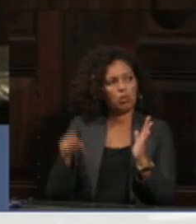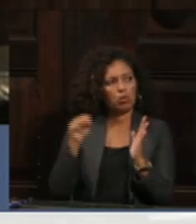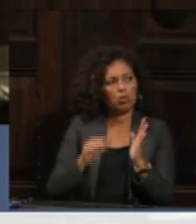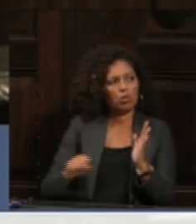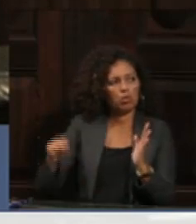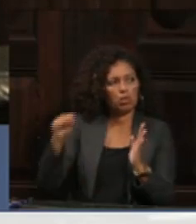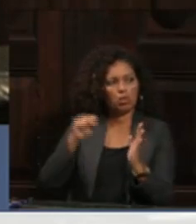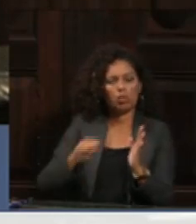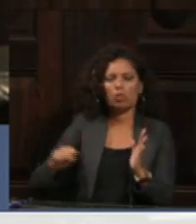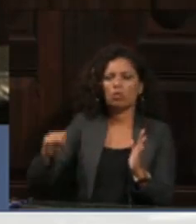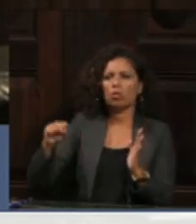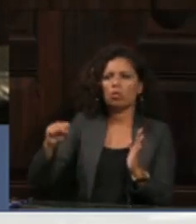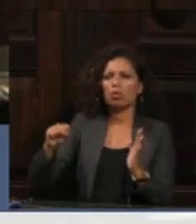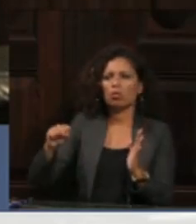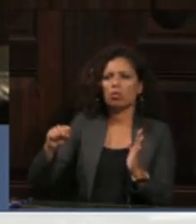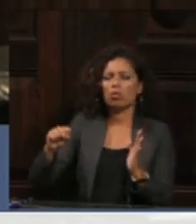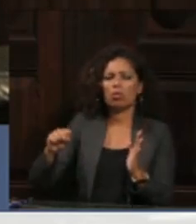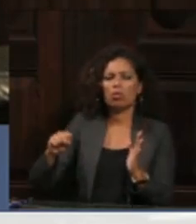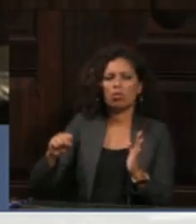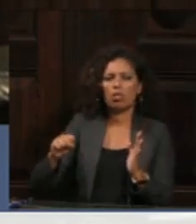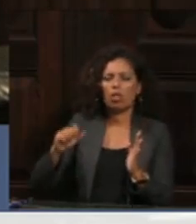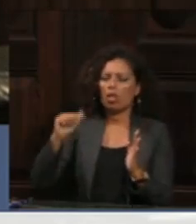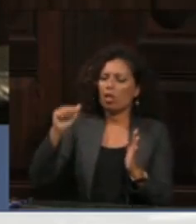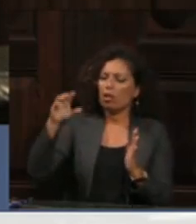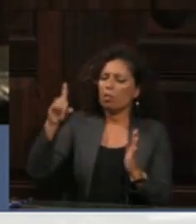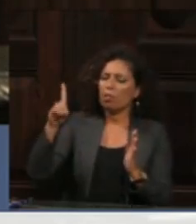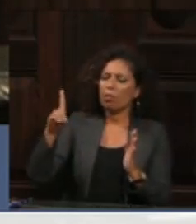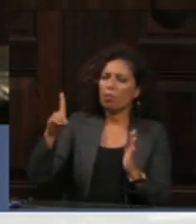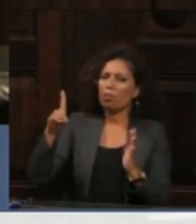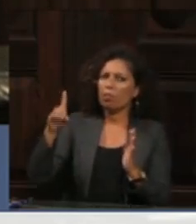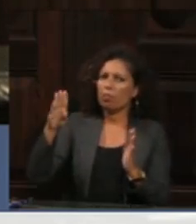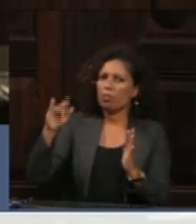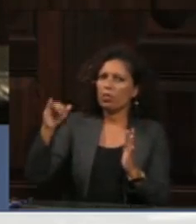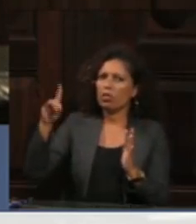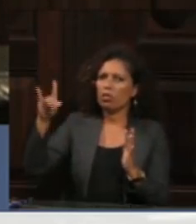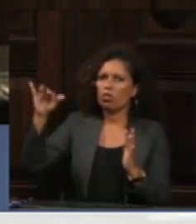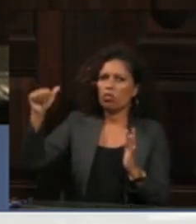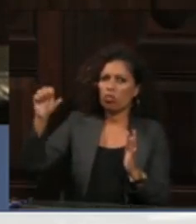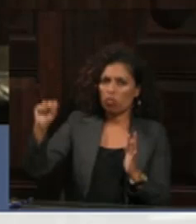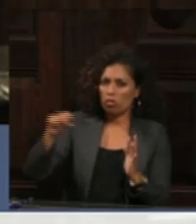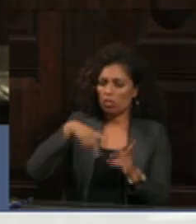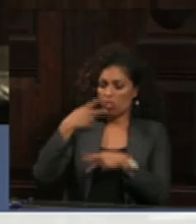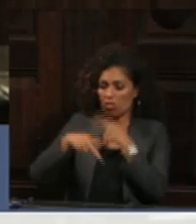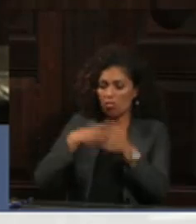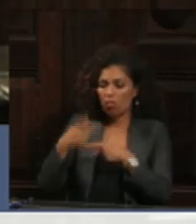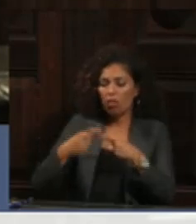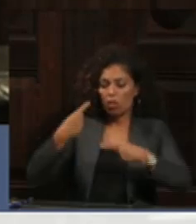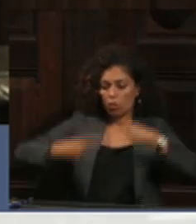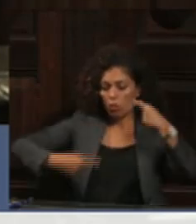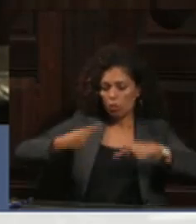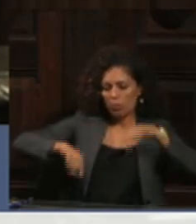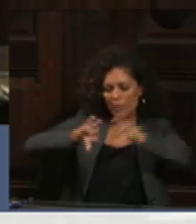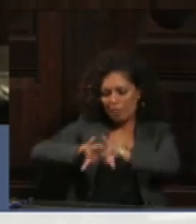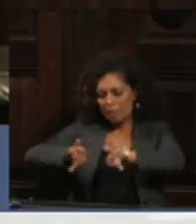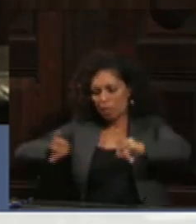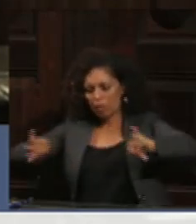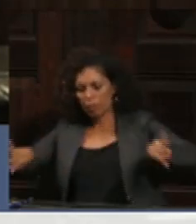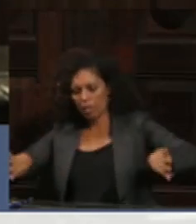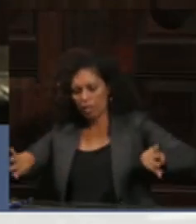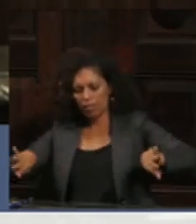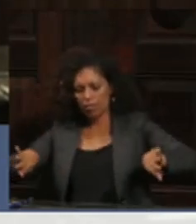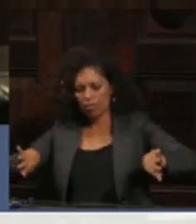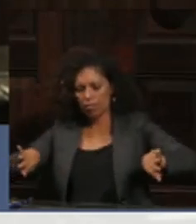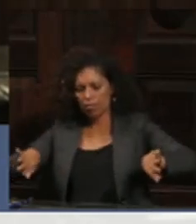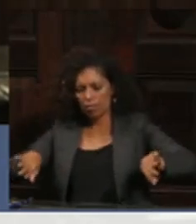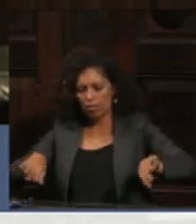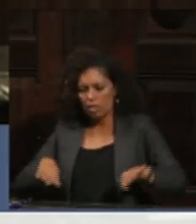Abdias do Nascimento, fala exatamente dessa estrutura de poder seletiva que elege